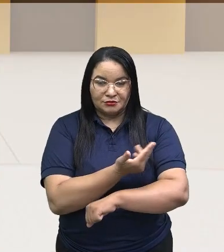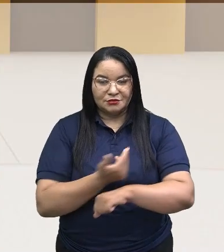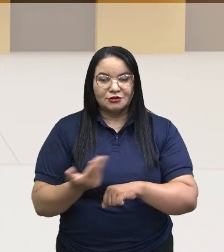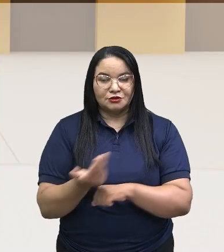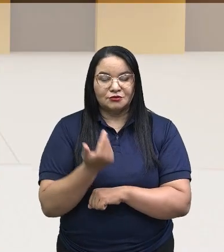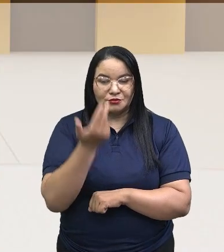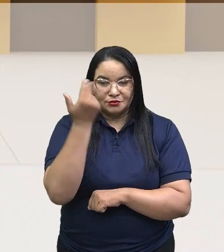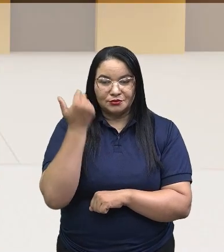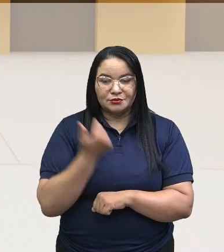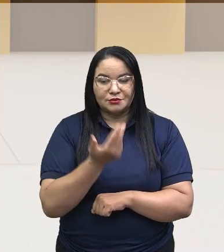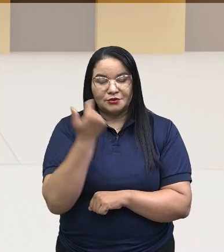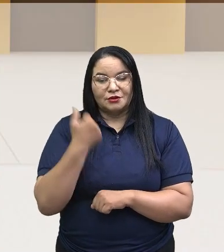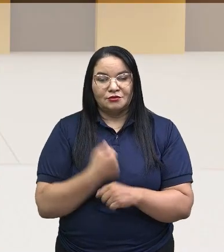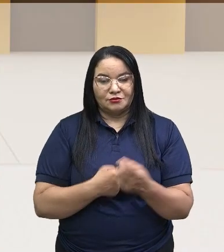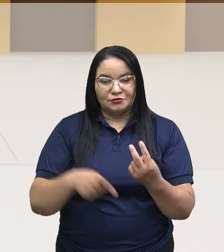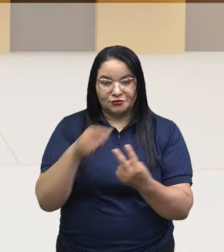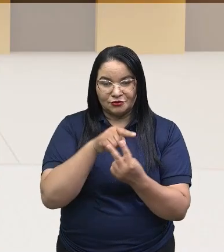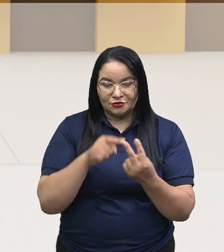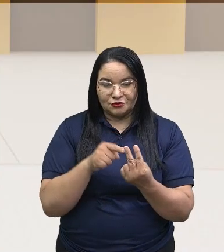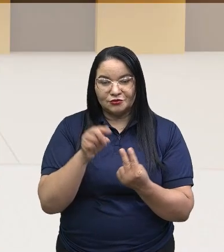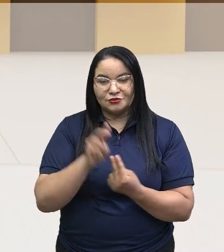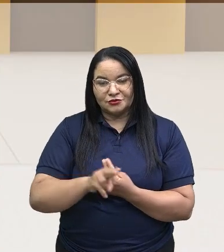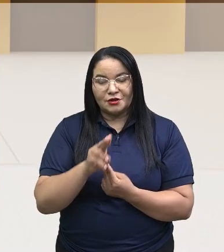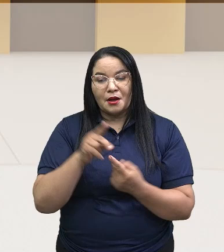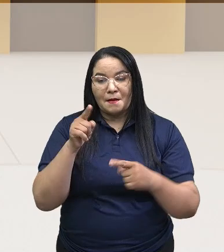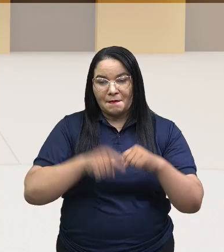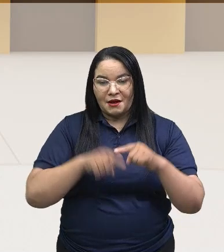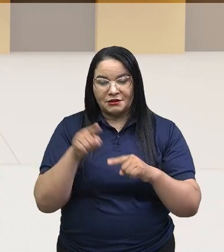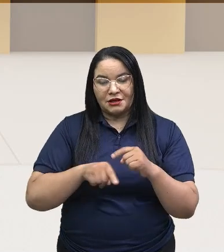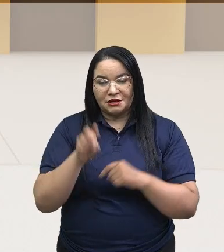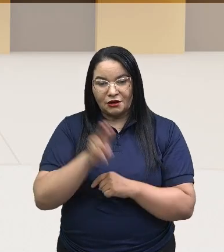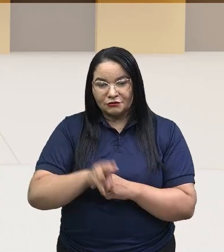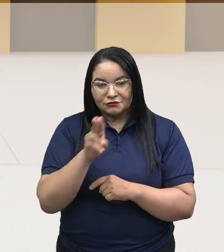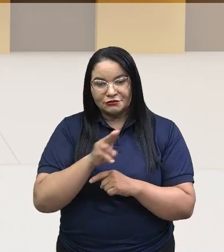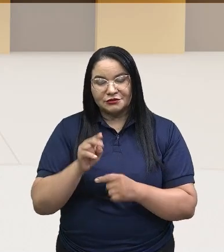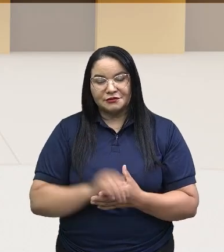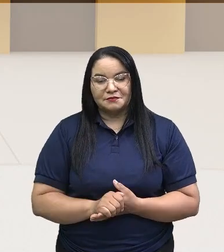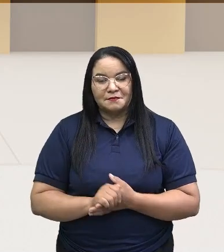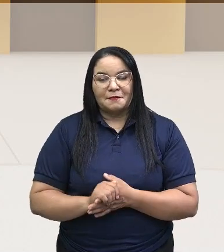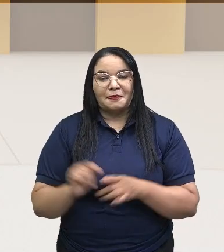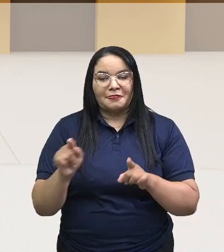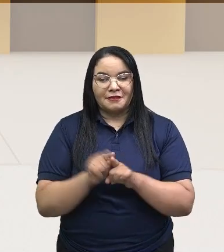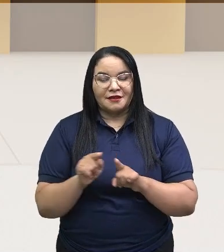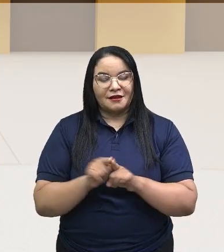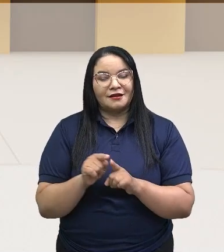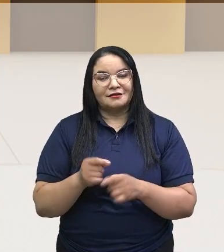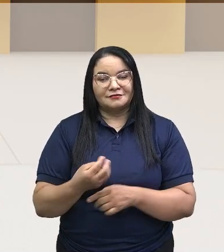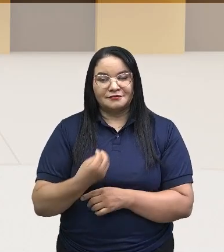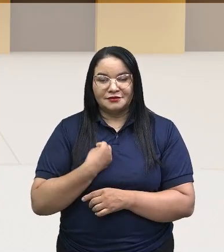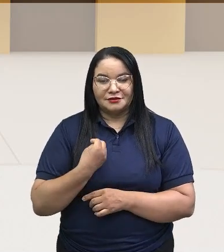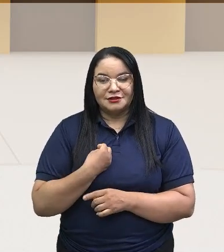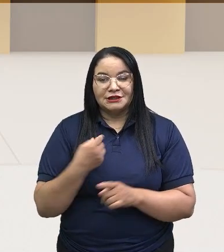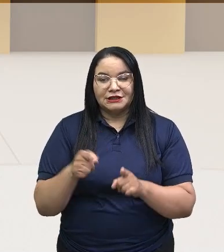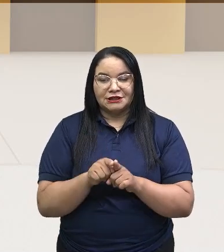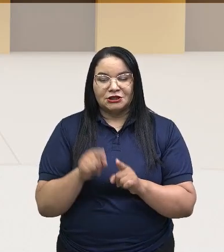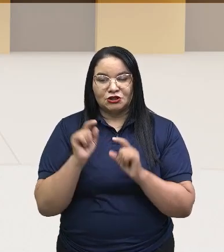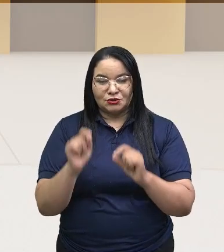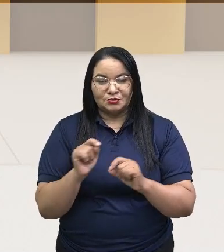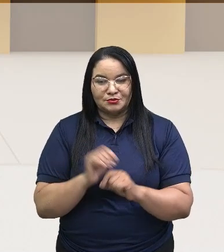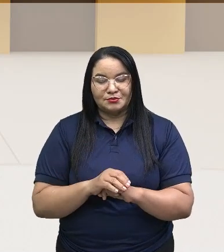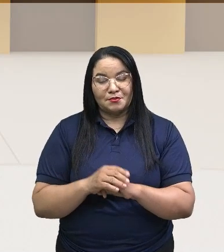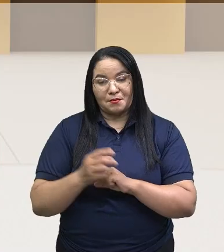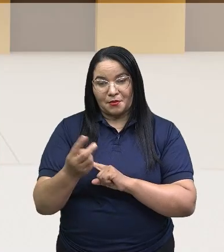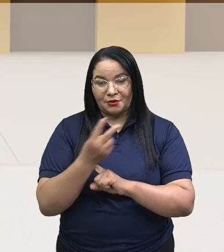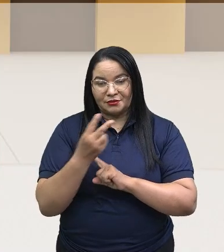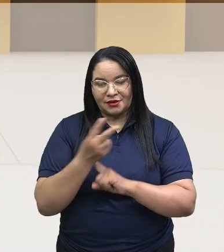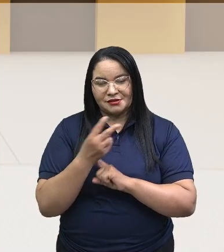e o genipapo, e o interessante é que não é somente, né, Risolda, para essa questão da